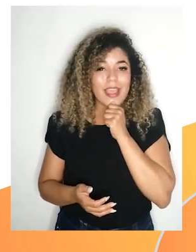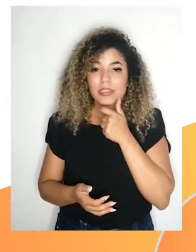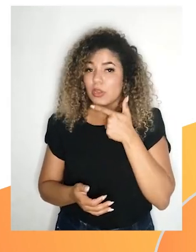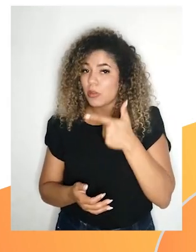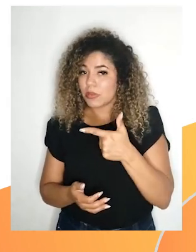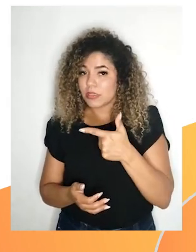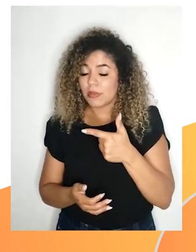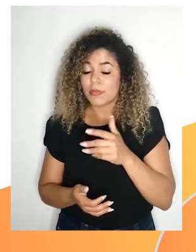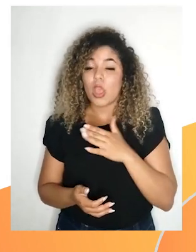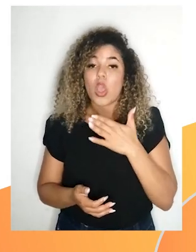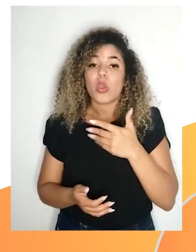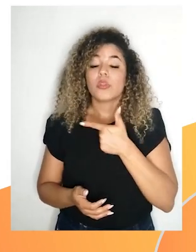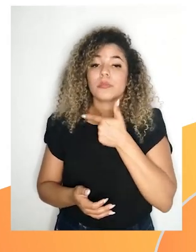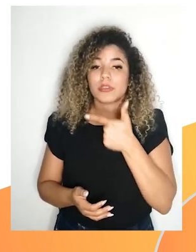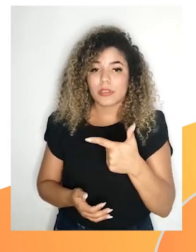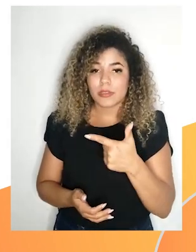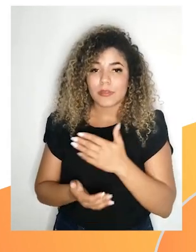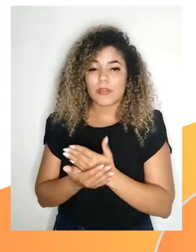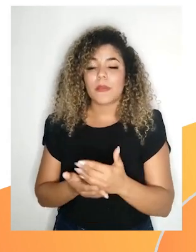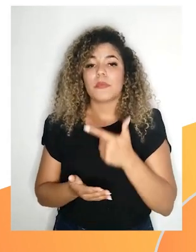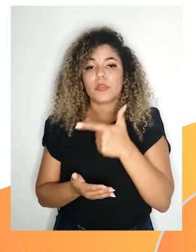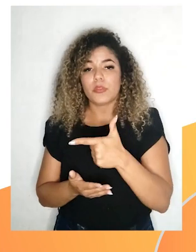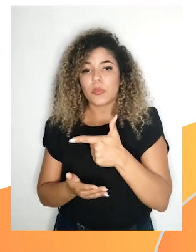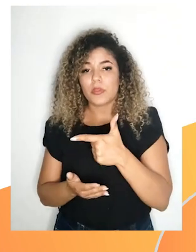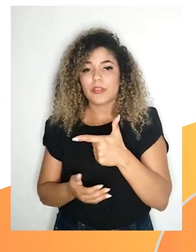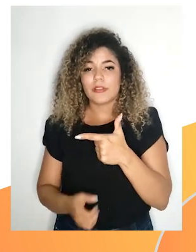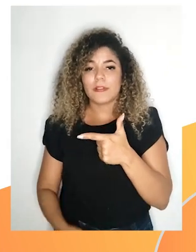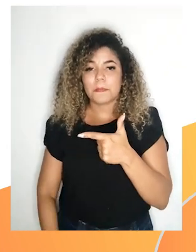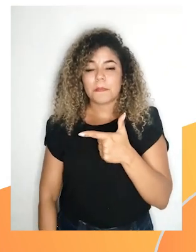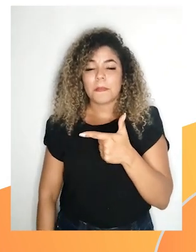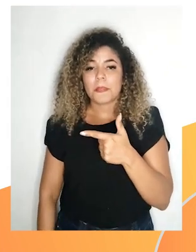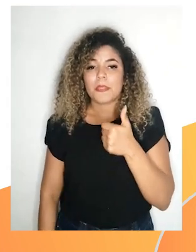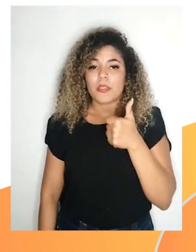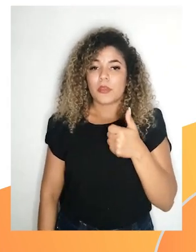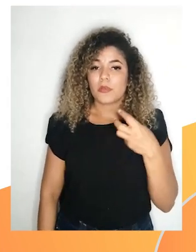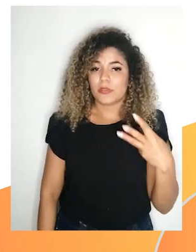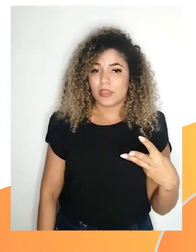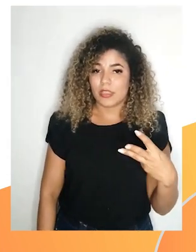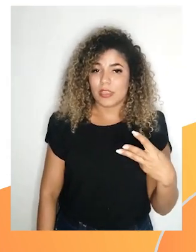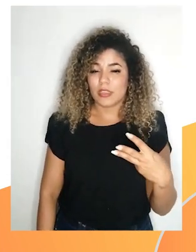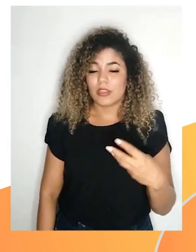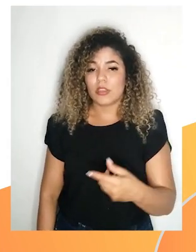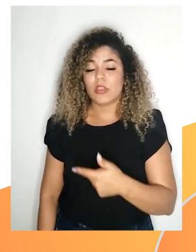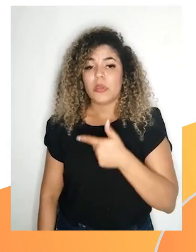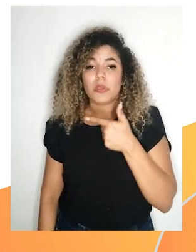número 2. Quando eu começar com o número 2, eu posso ter 2, 1, 3.